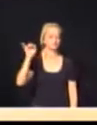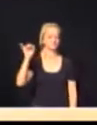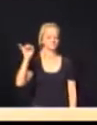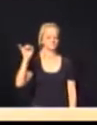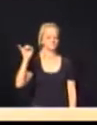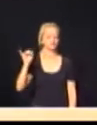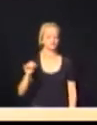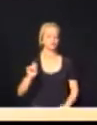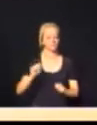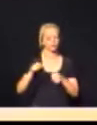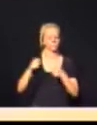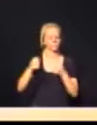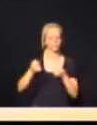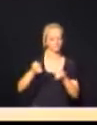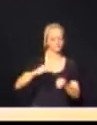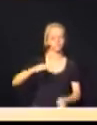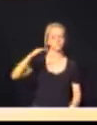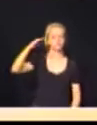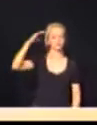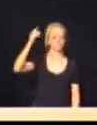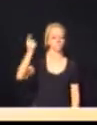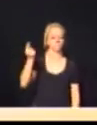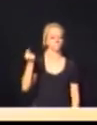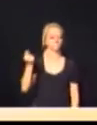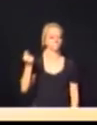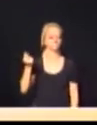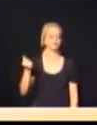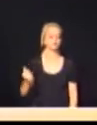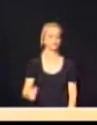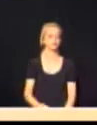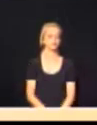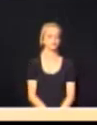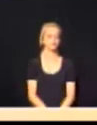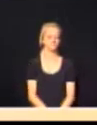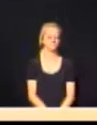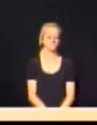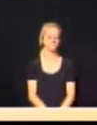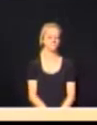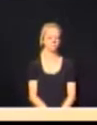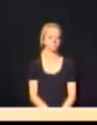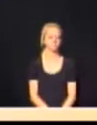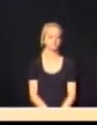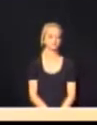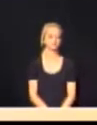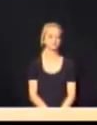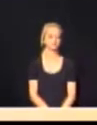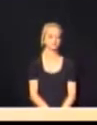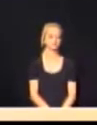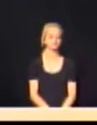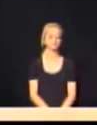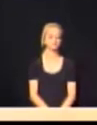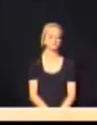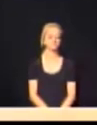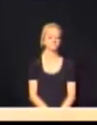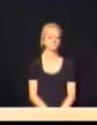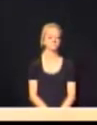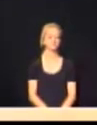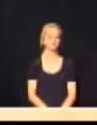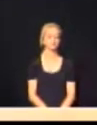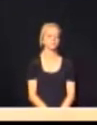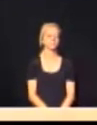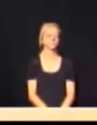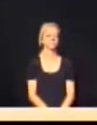de responsabilidade fiscal e por isso comete crime fiscal, eu estou enviando requerimento à prefeitura pedindo a